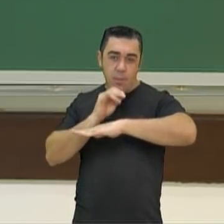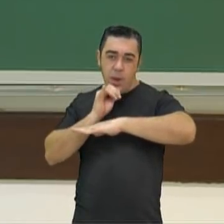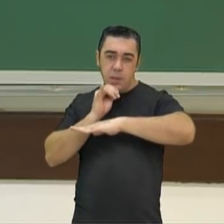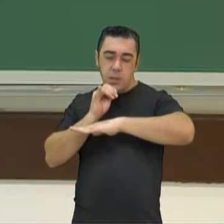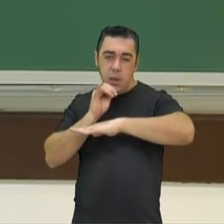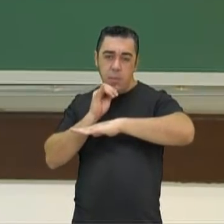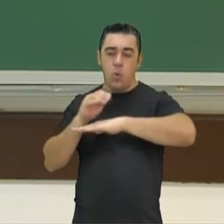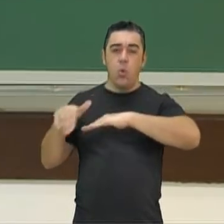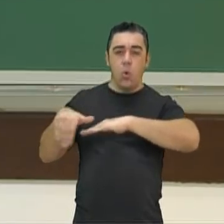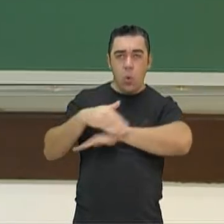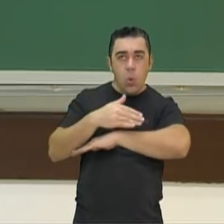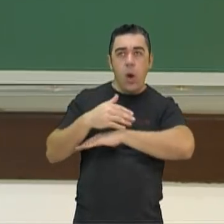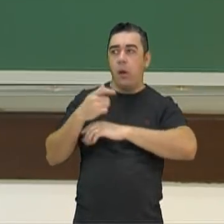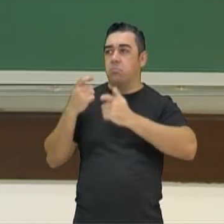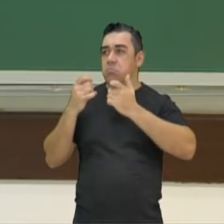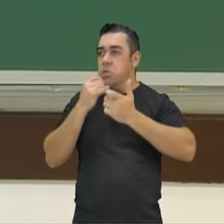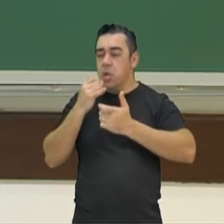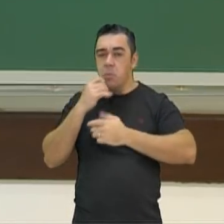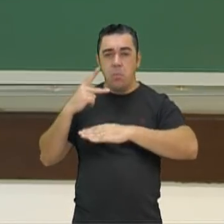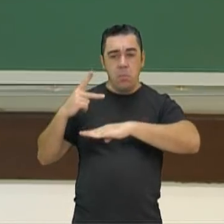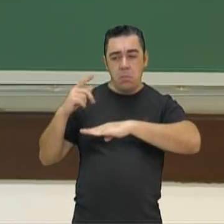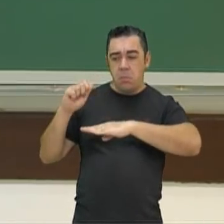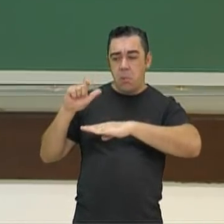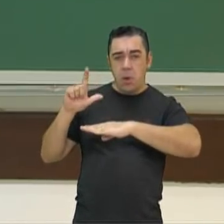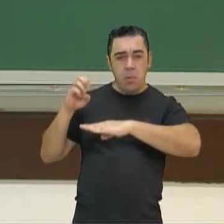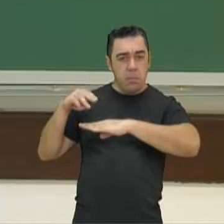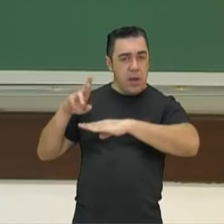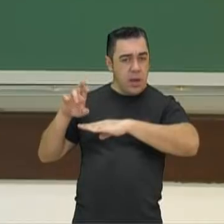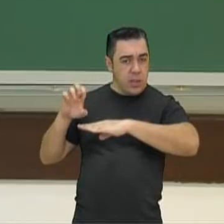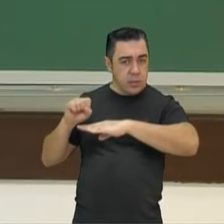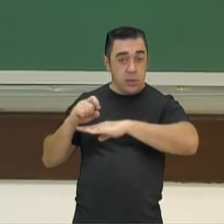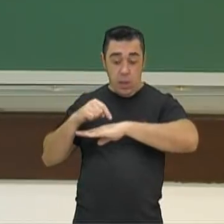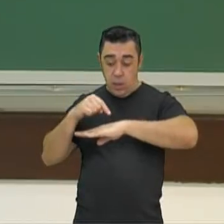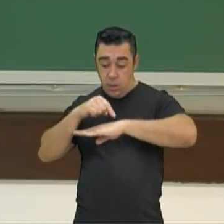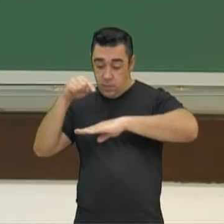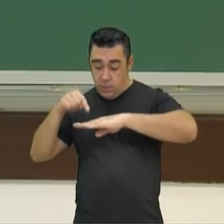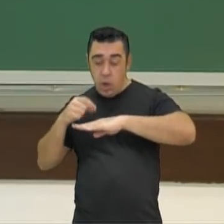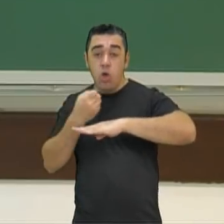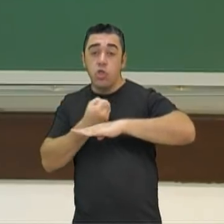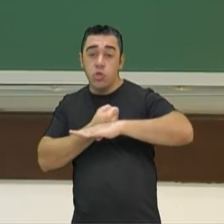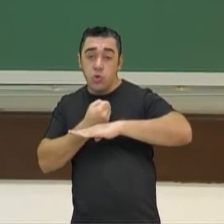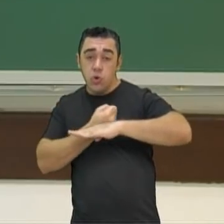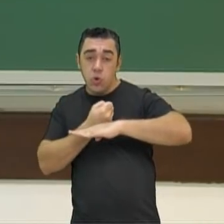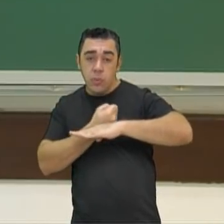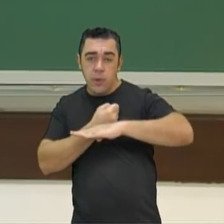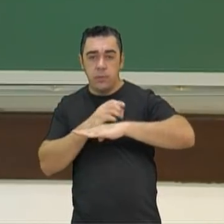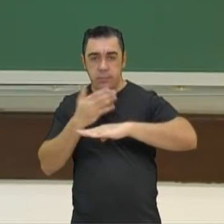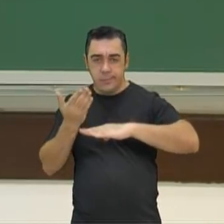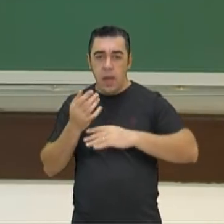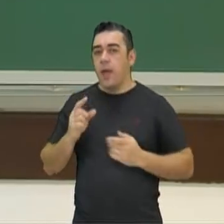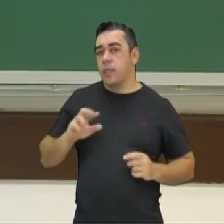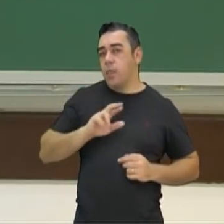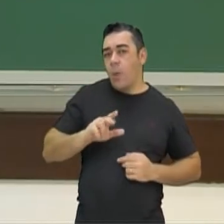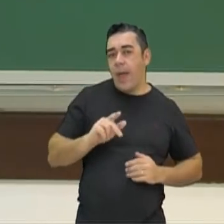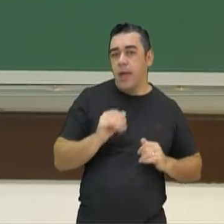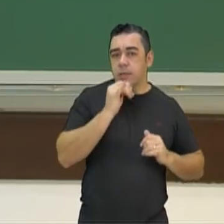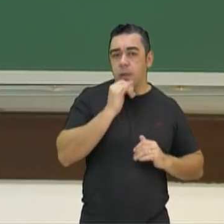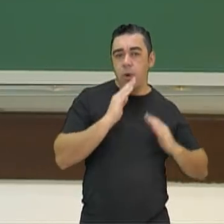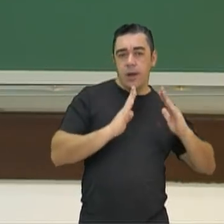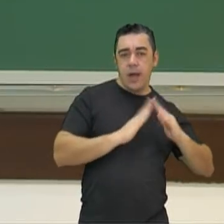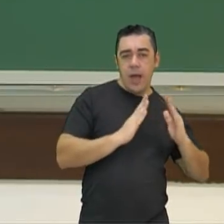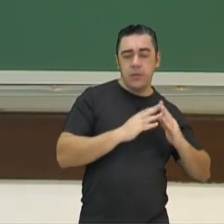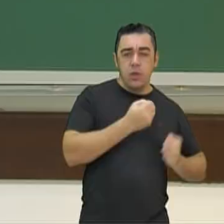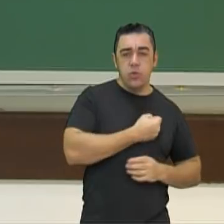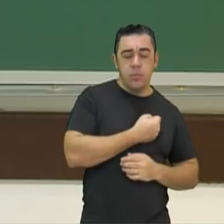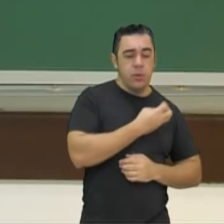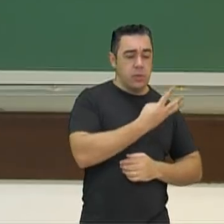vai pôr a letra primeiro, depois o número, não pode inverter. A nossa casa não vai ser lá, casa número 35, Rua dos Palmares. Não